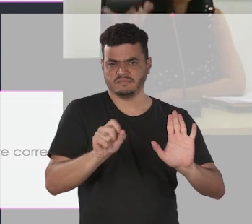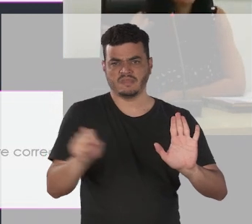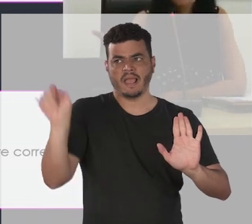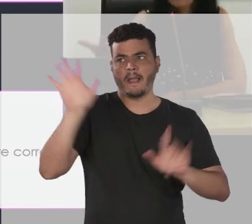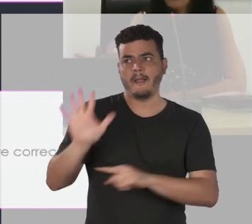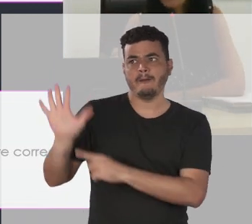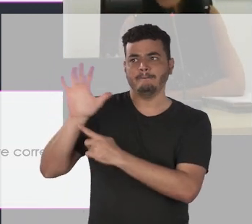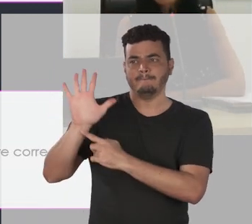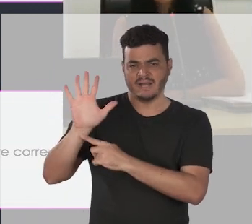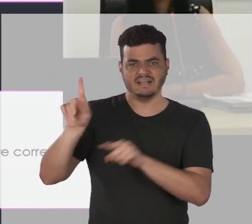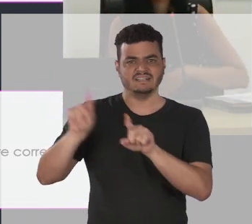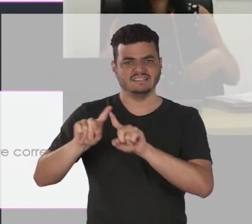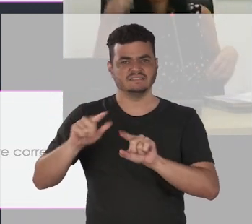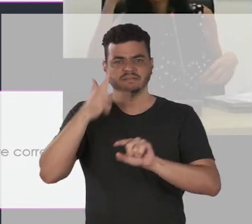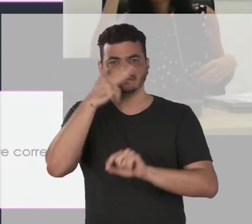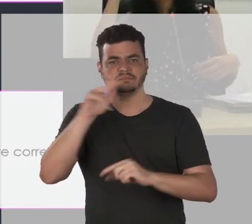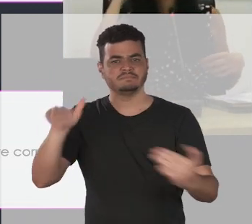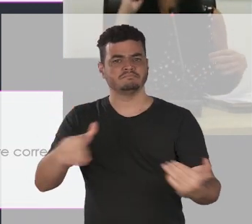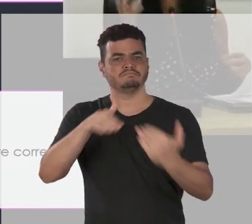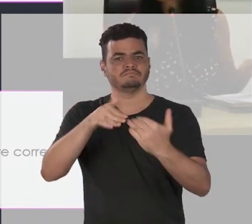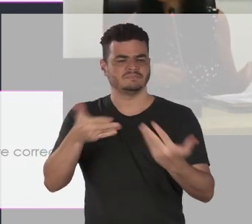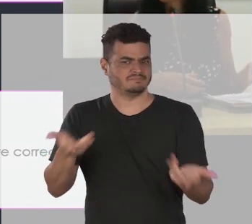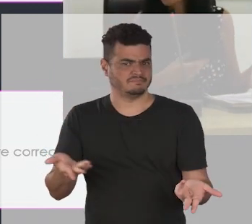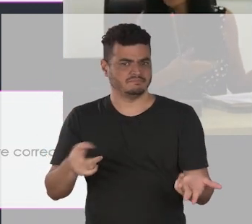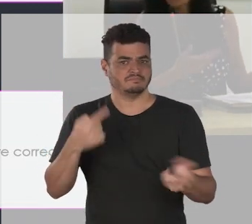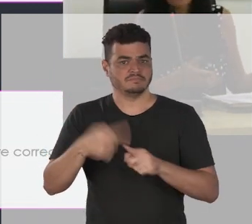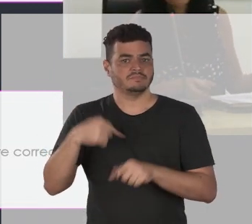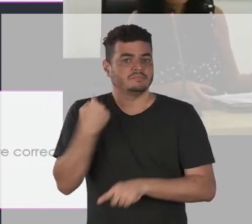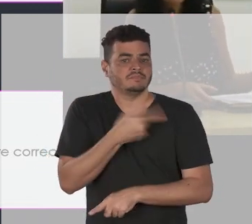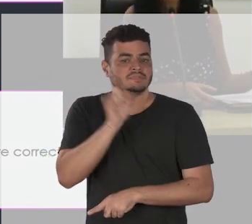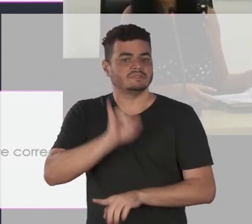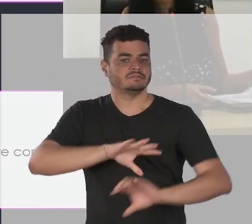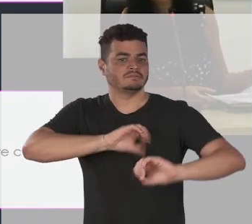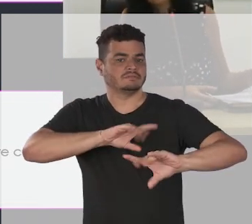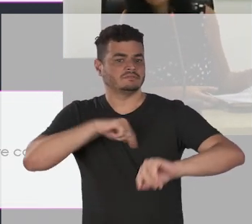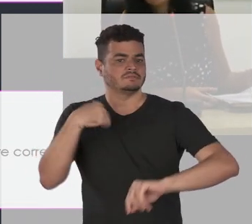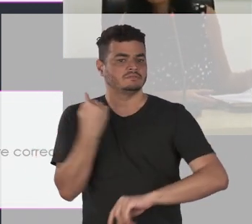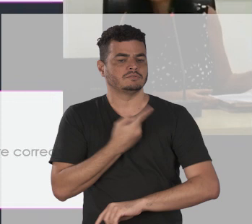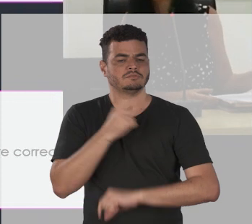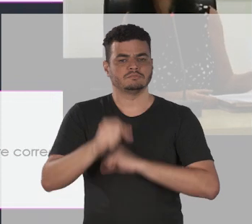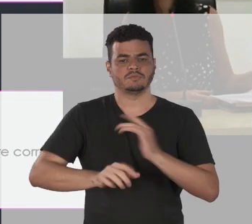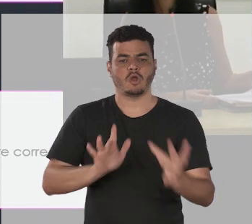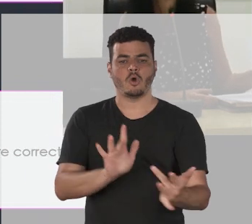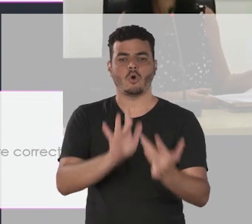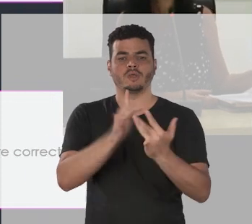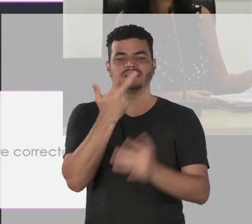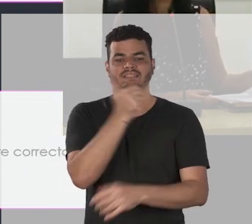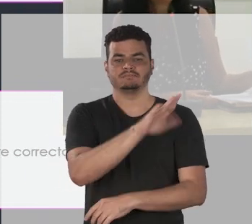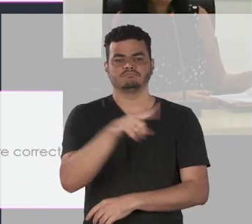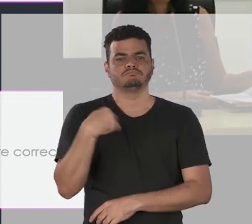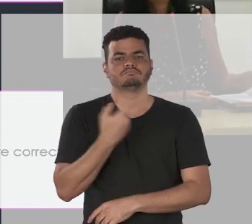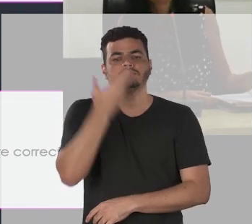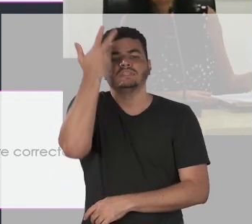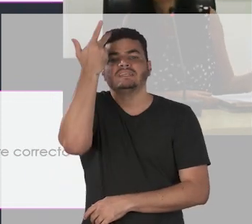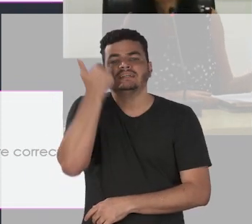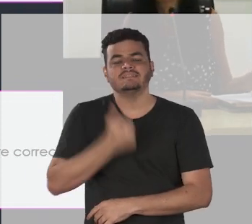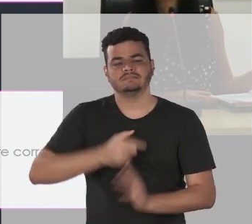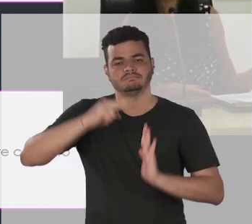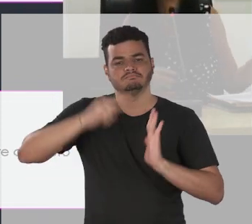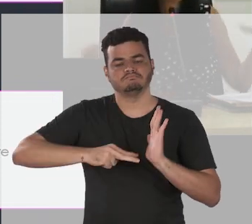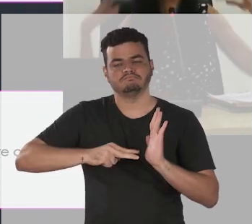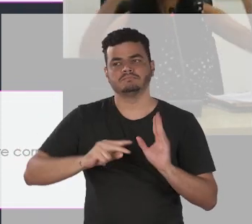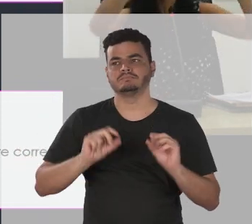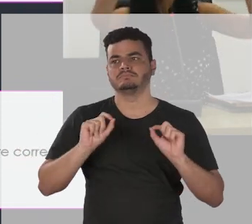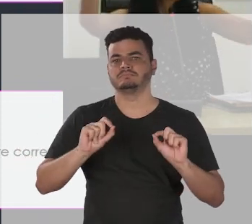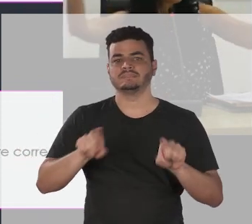não? E aqui também tem uma desvalorização da imagem, né? O destinatário, porque, bom, todos que trabalhamos com